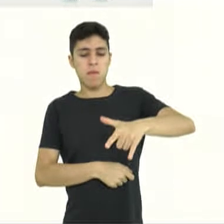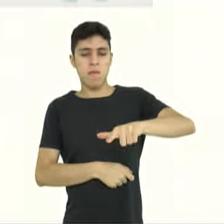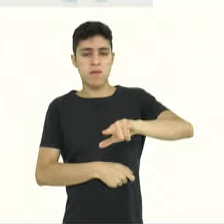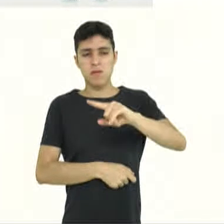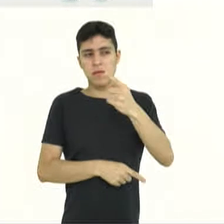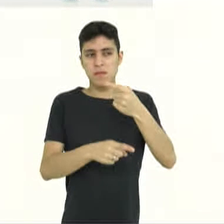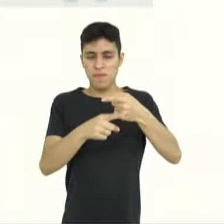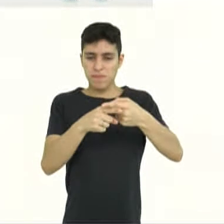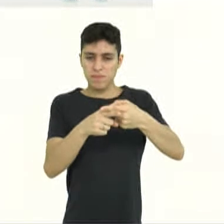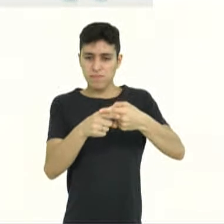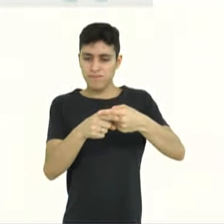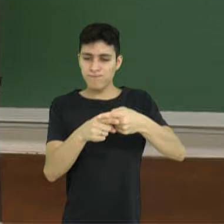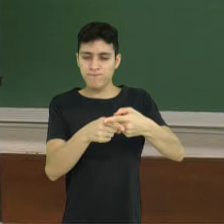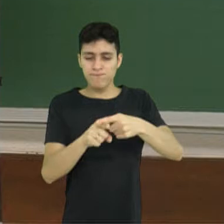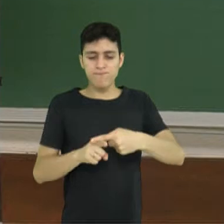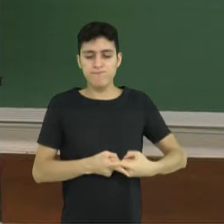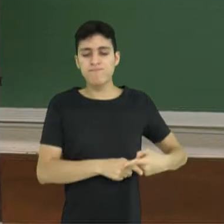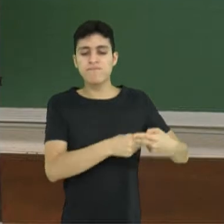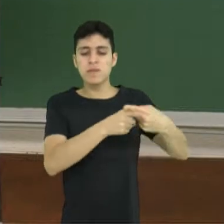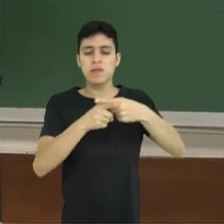uma cruz,